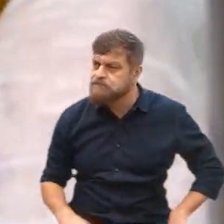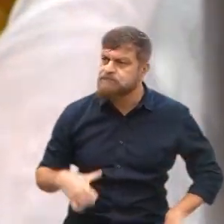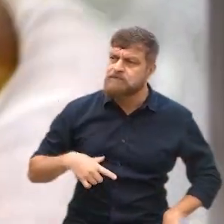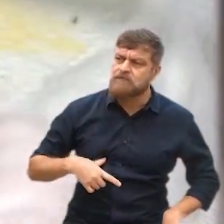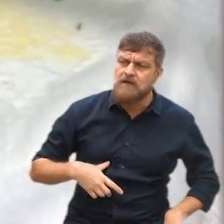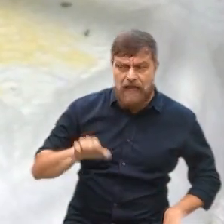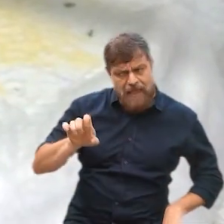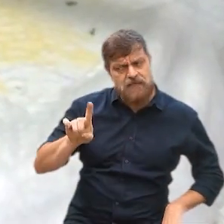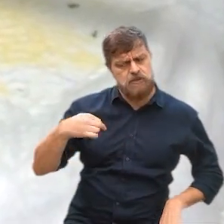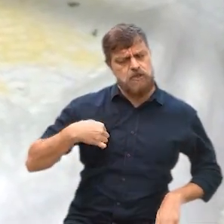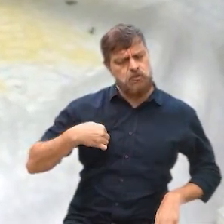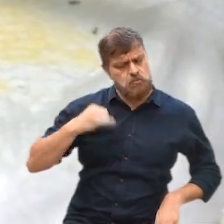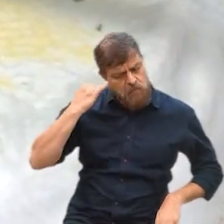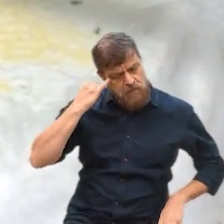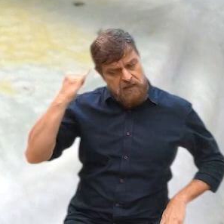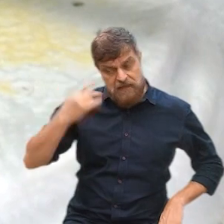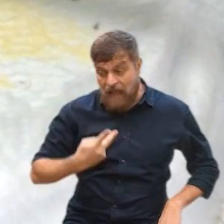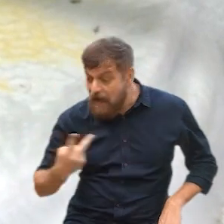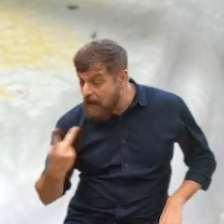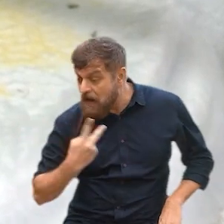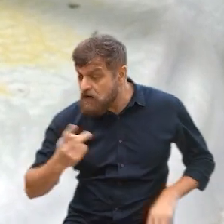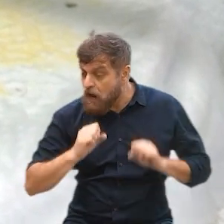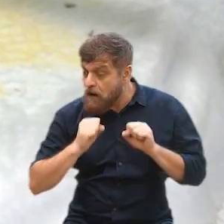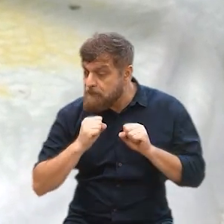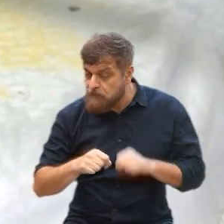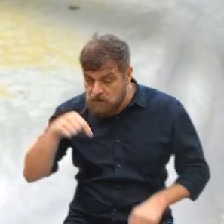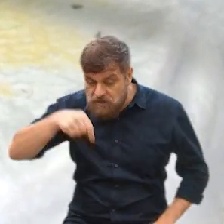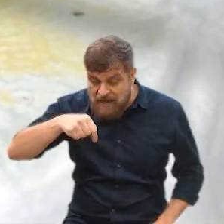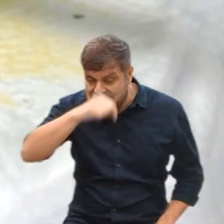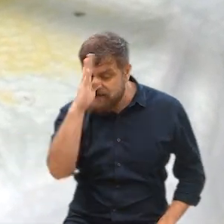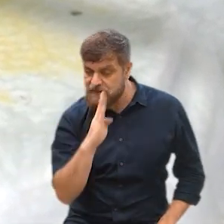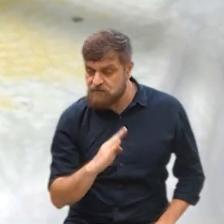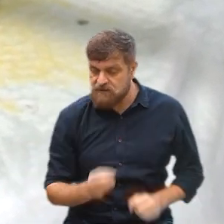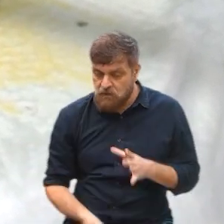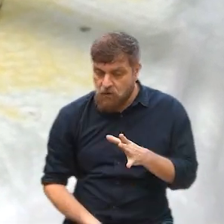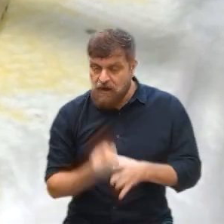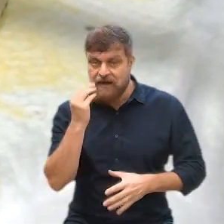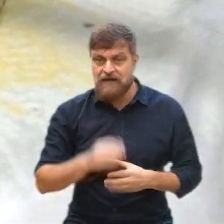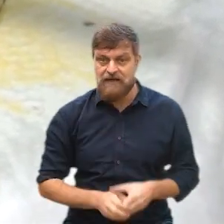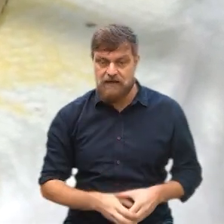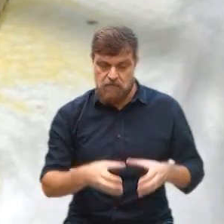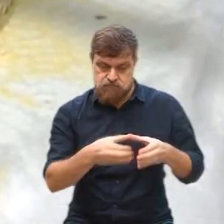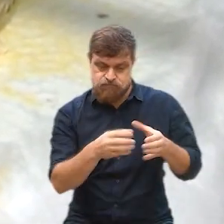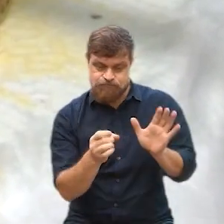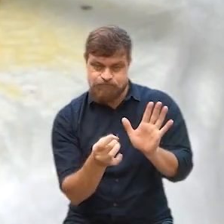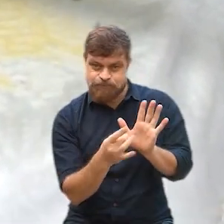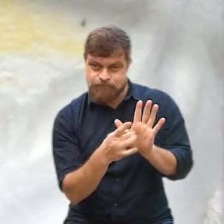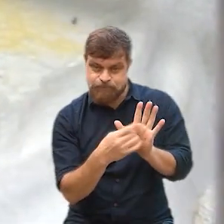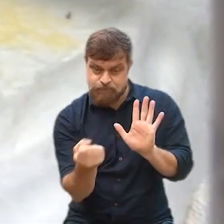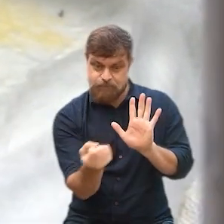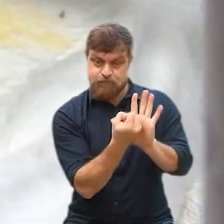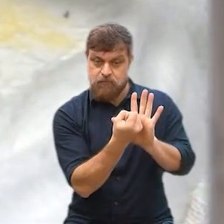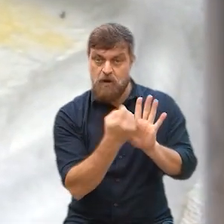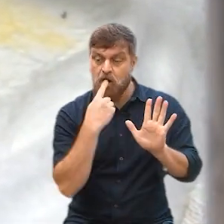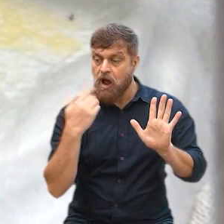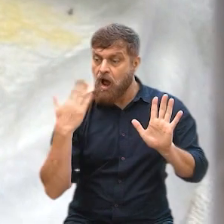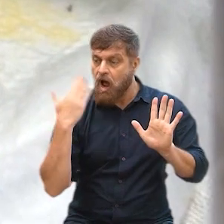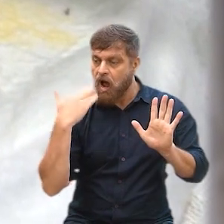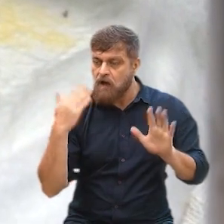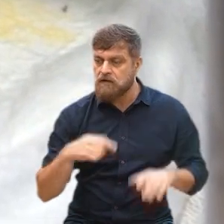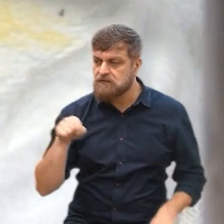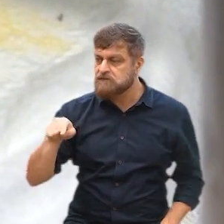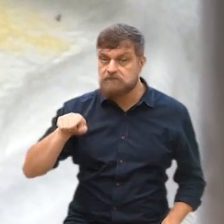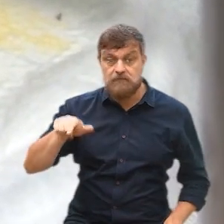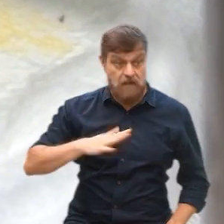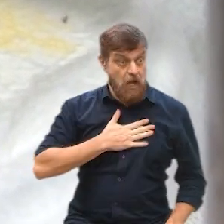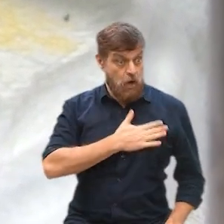com a ideia da gente produzir a salsa numa escala comercial para nossa região, o que você acha? Aí o Ed gostou